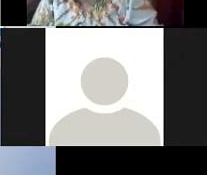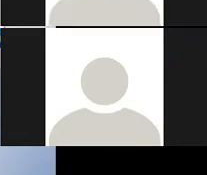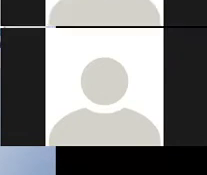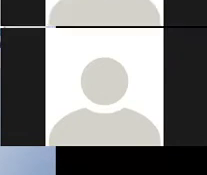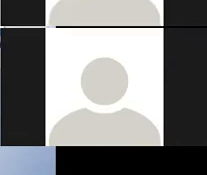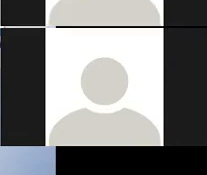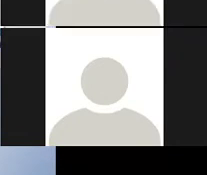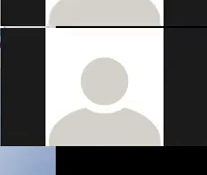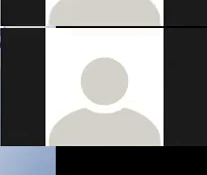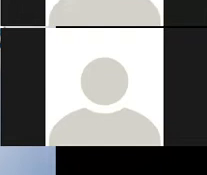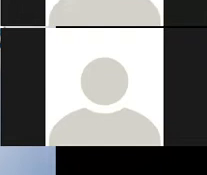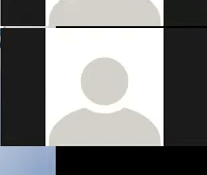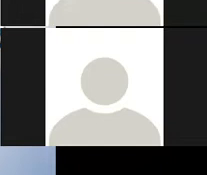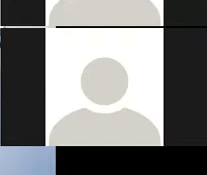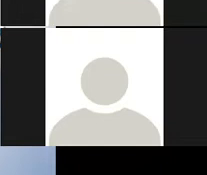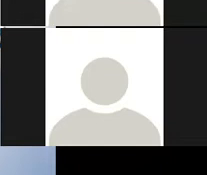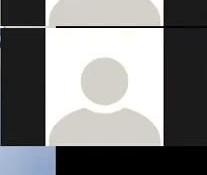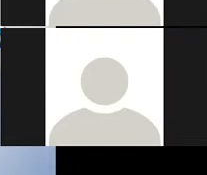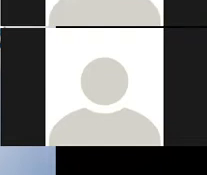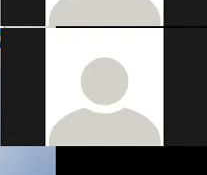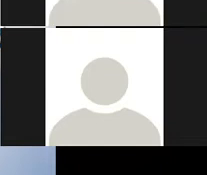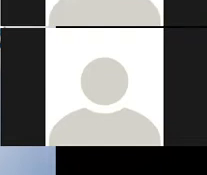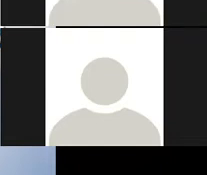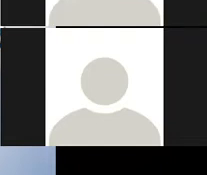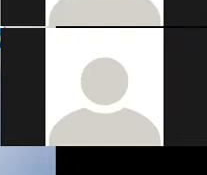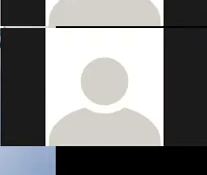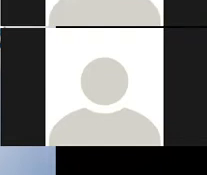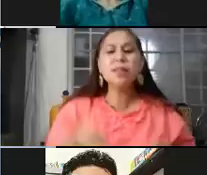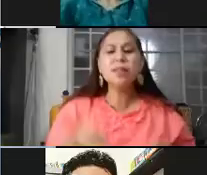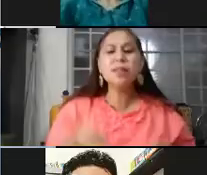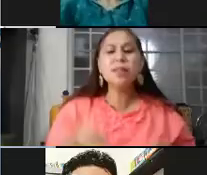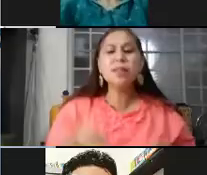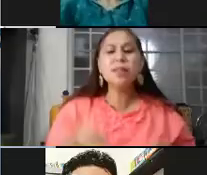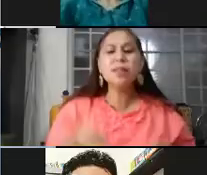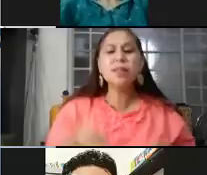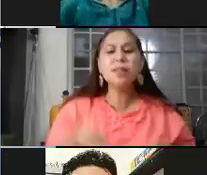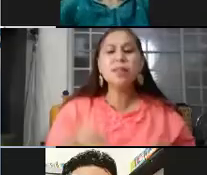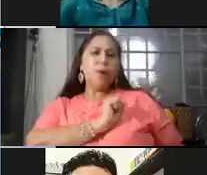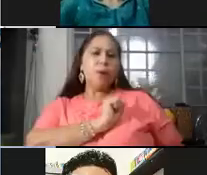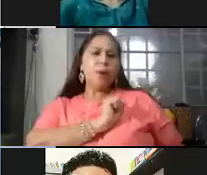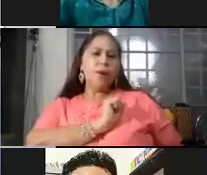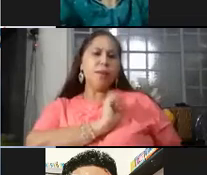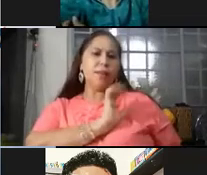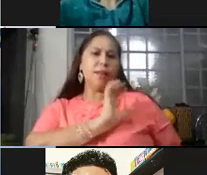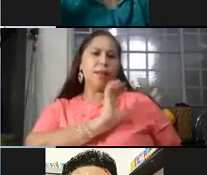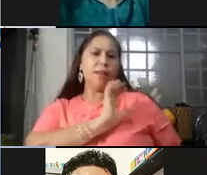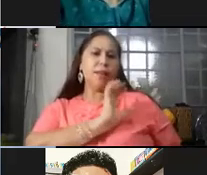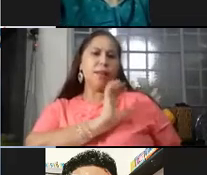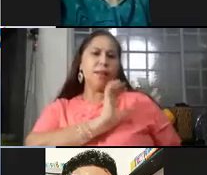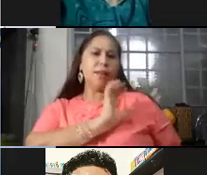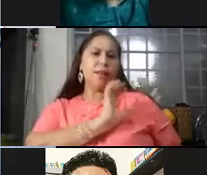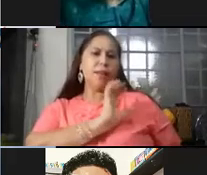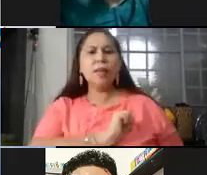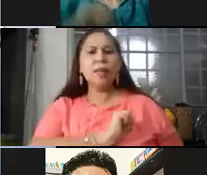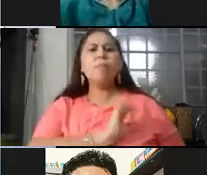Alegre, feliz. Então vai ser o mesmo sinal para as duas construções. Amor e